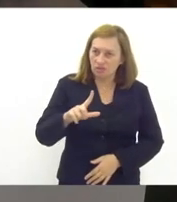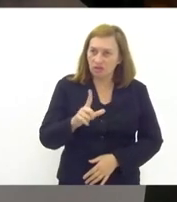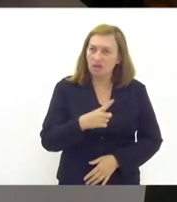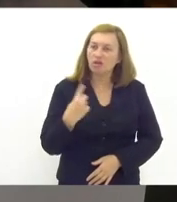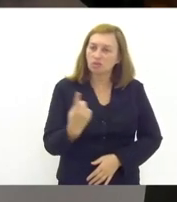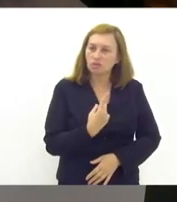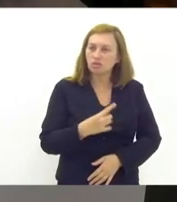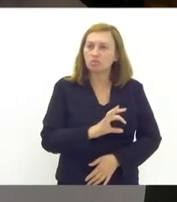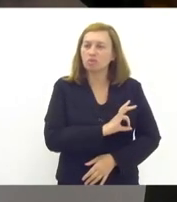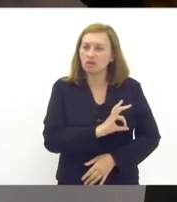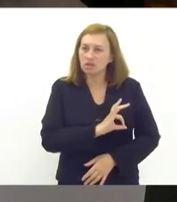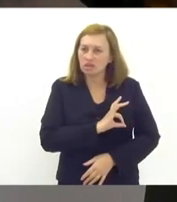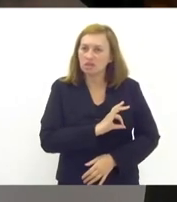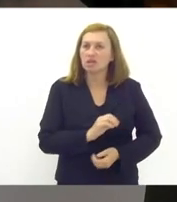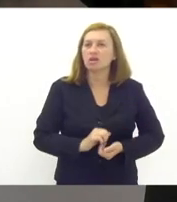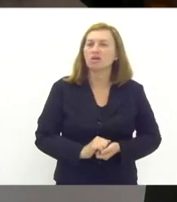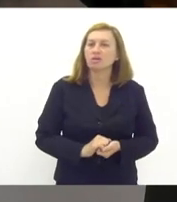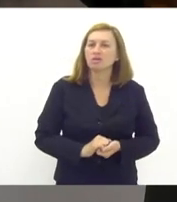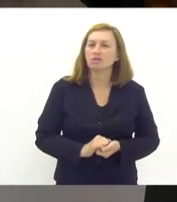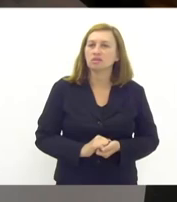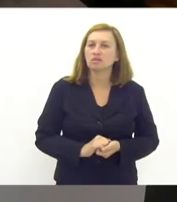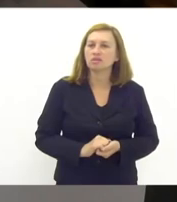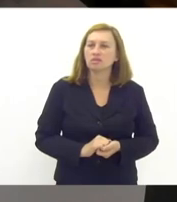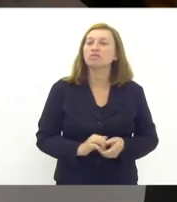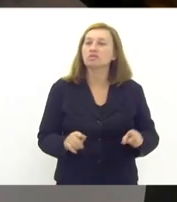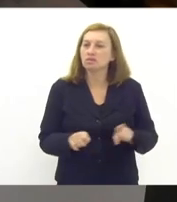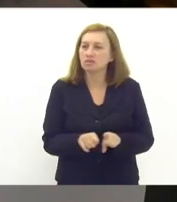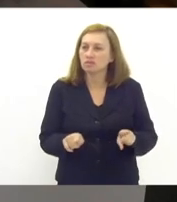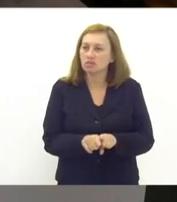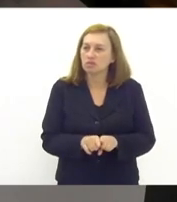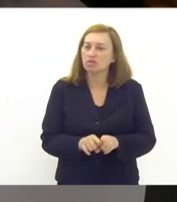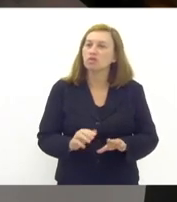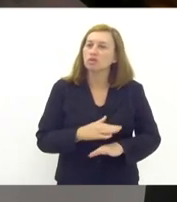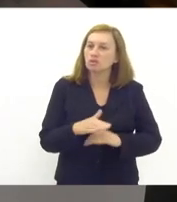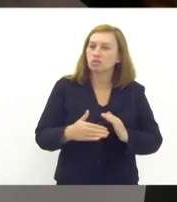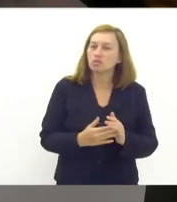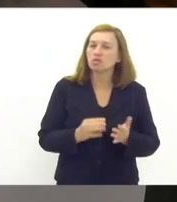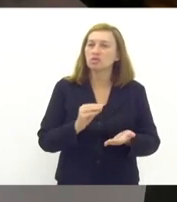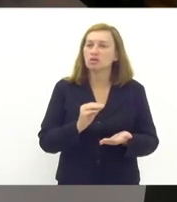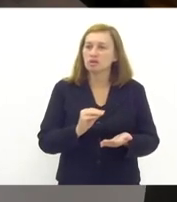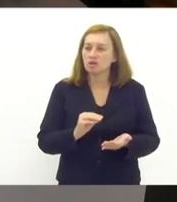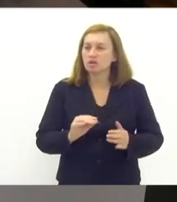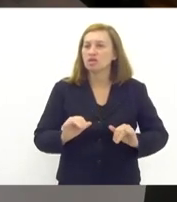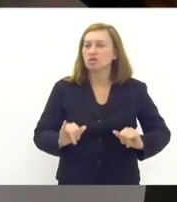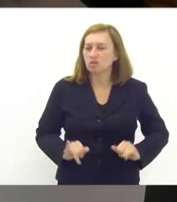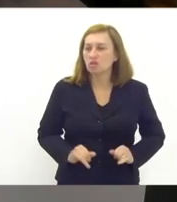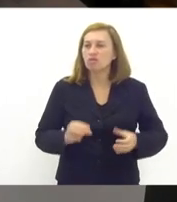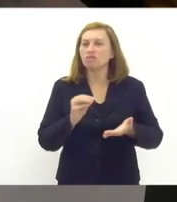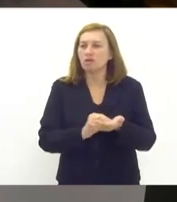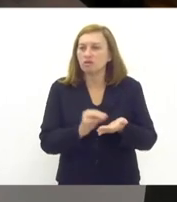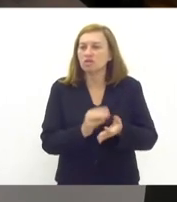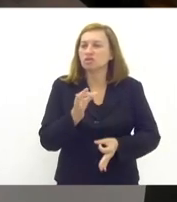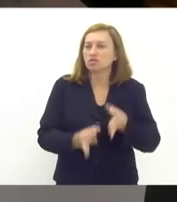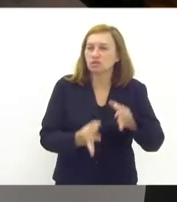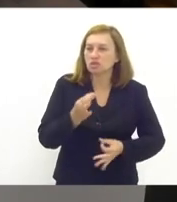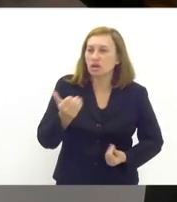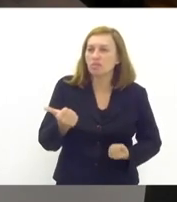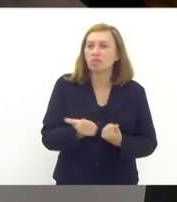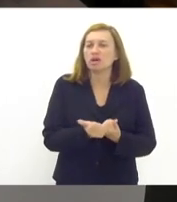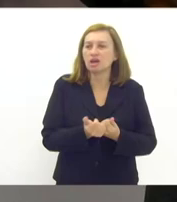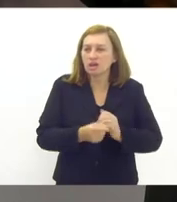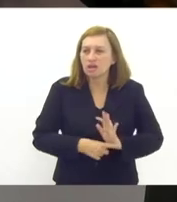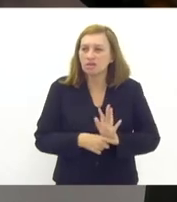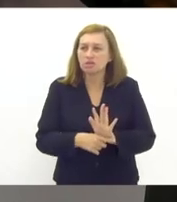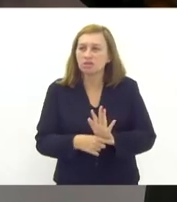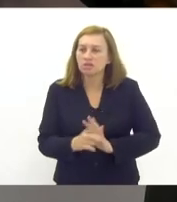nossos policiais, às nossas corporações, mas também àqueles que sofrem uma injustiça. Então o meu papel é exatamente esse, é colaborar, ajudar